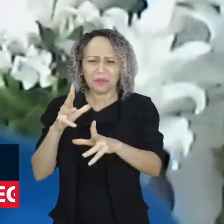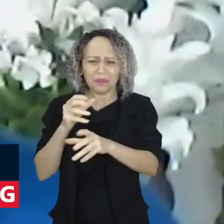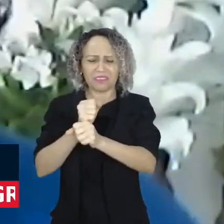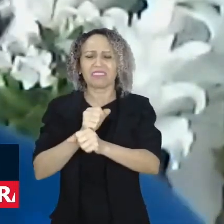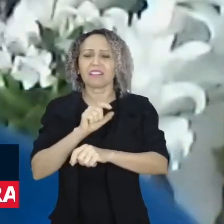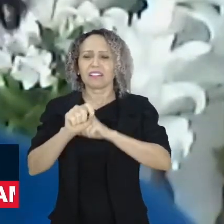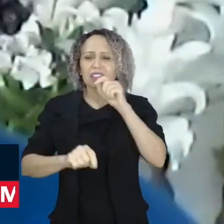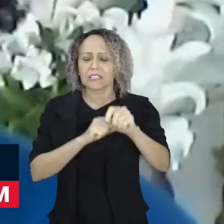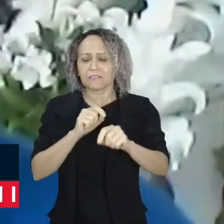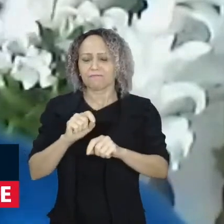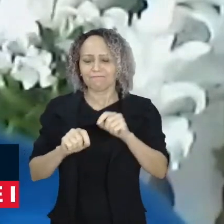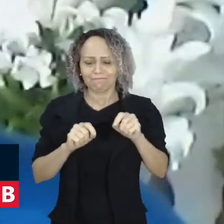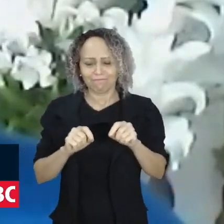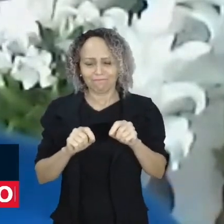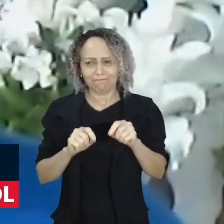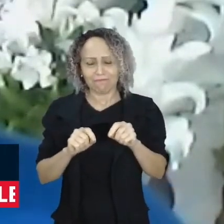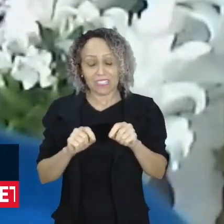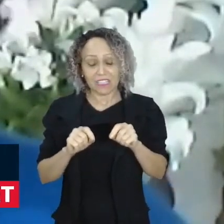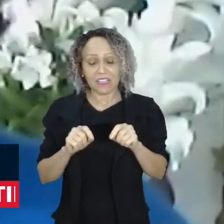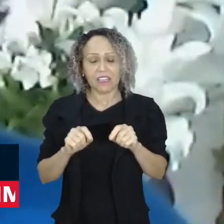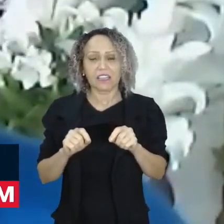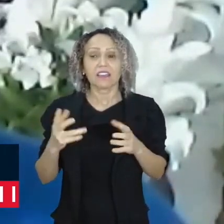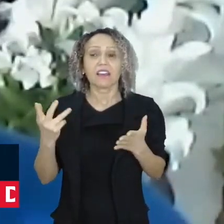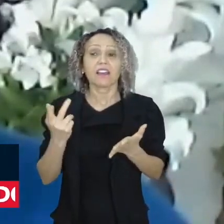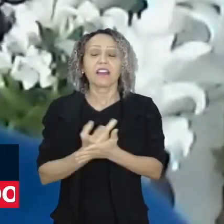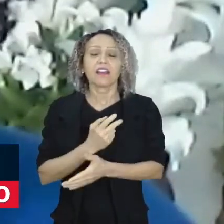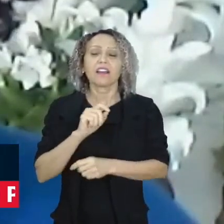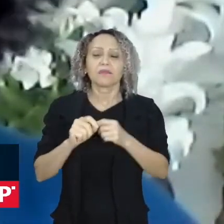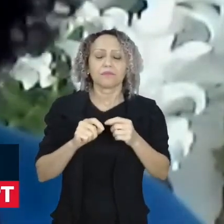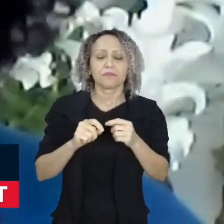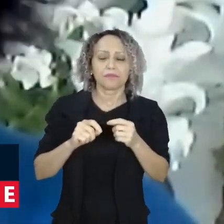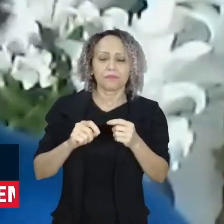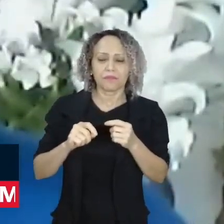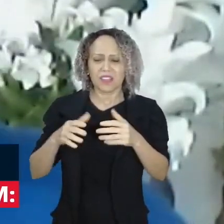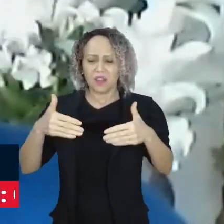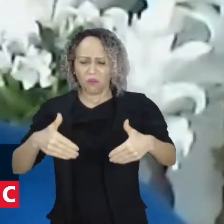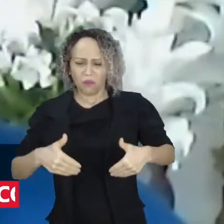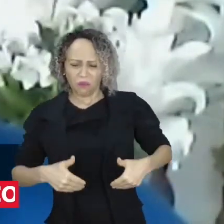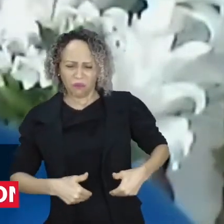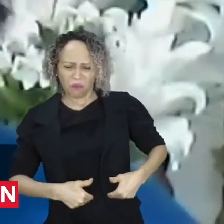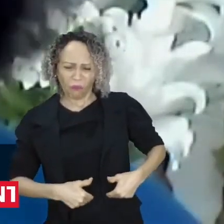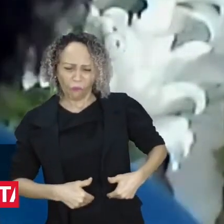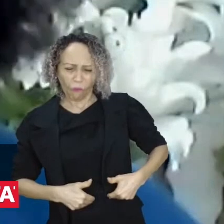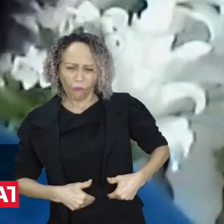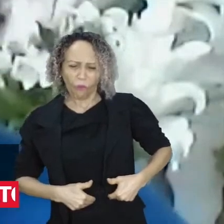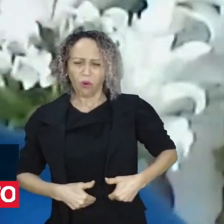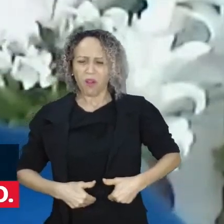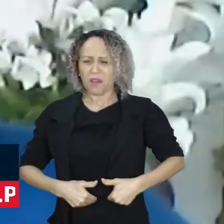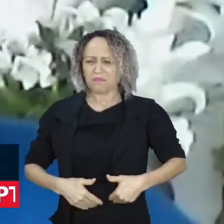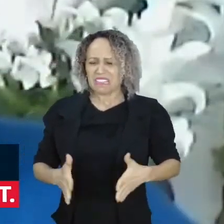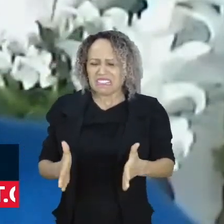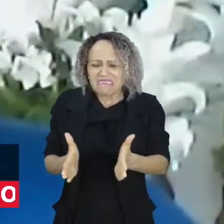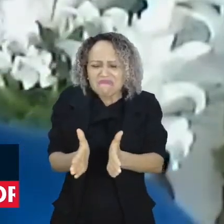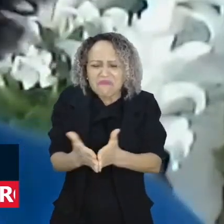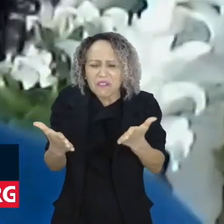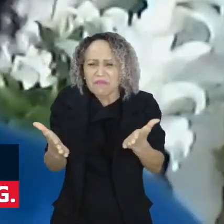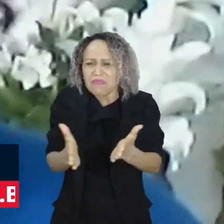retrocesso, né, com a questão da Lava Jato, a forma como a